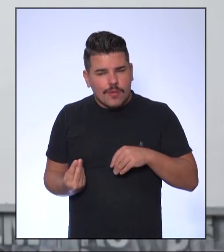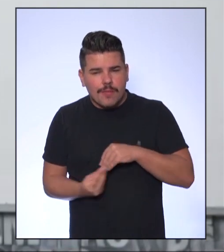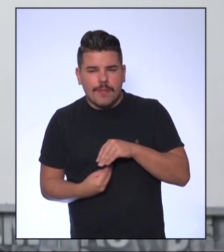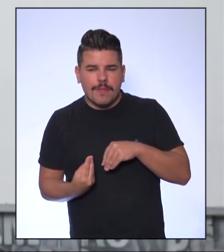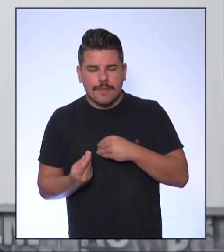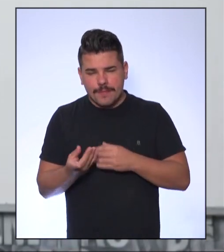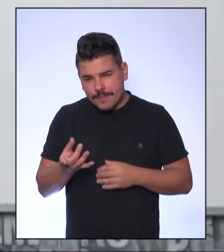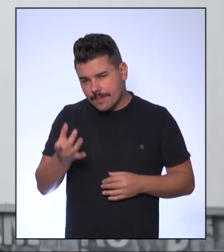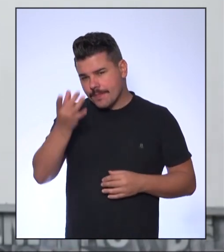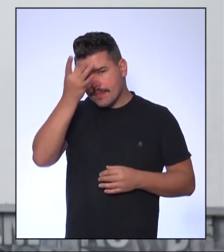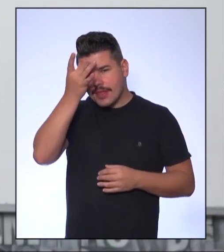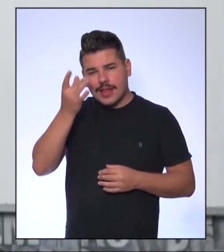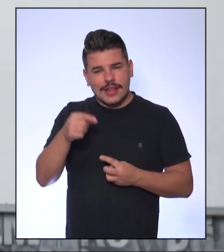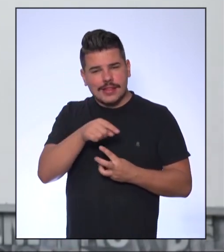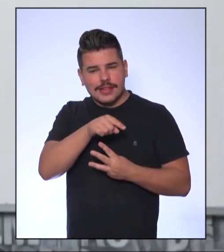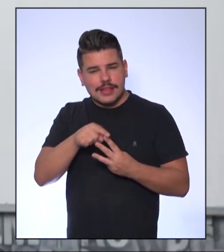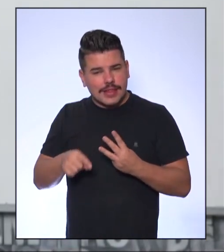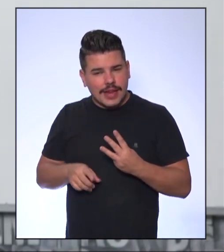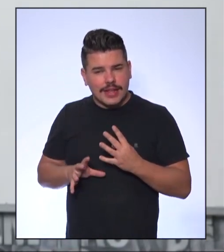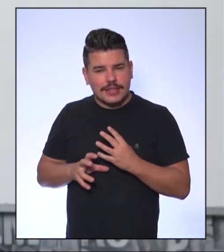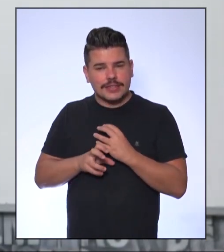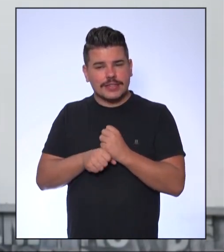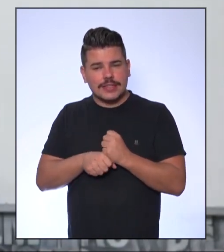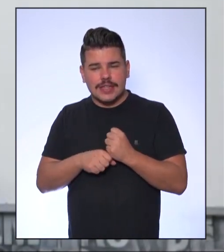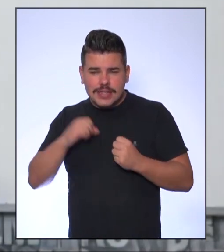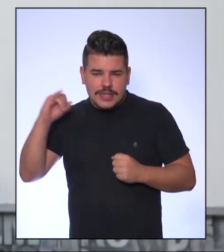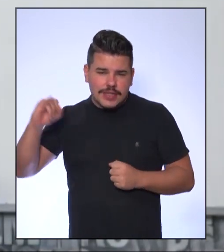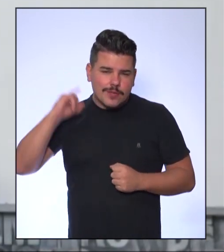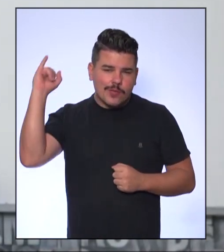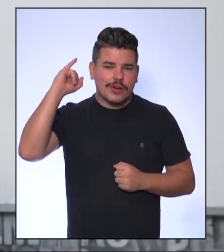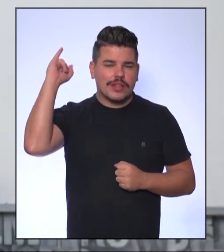importantes. Tá? Quais são elas? Eu